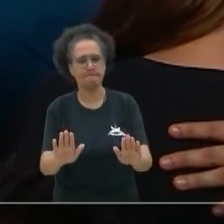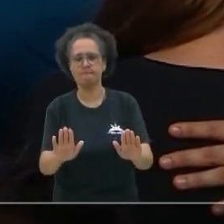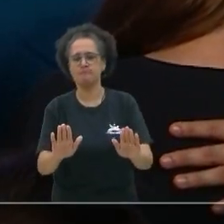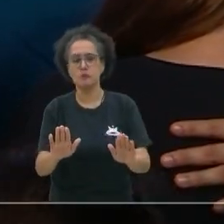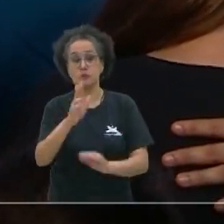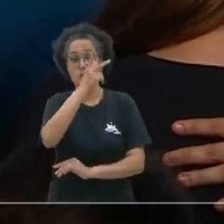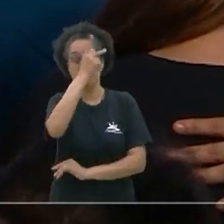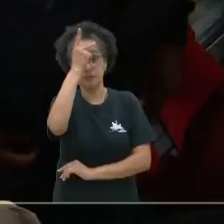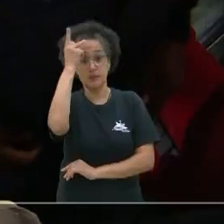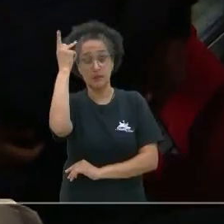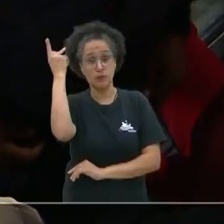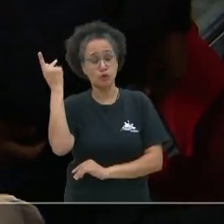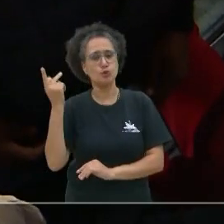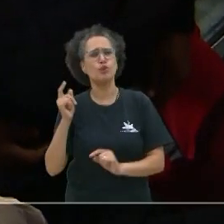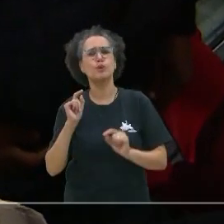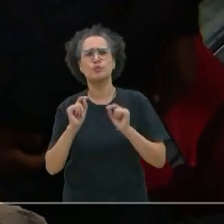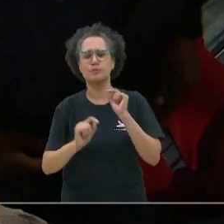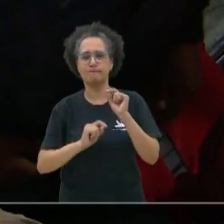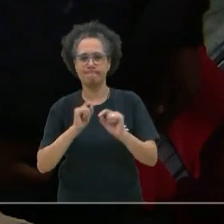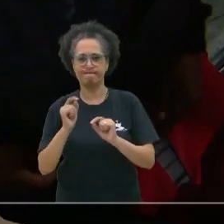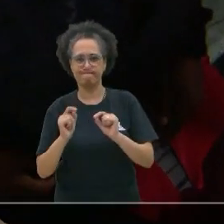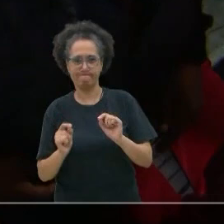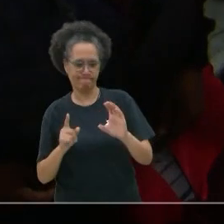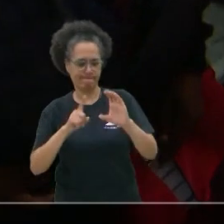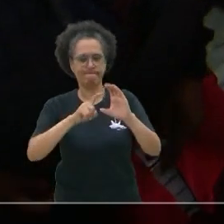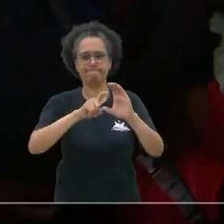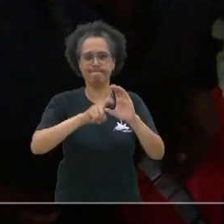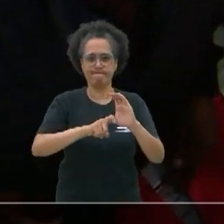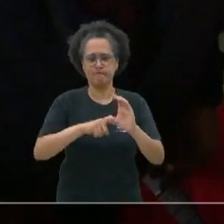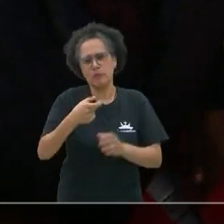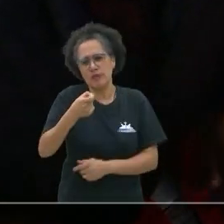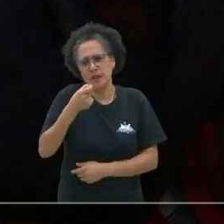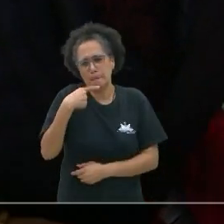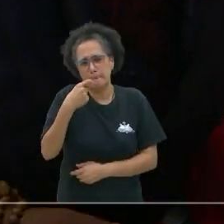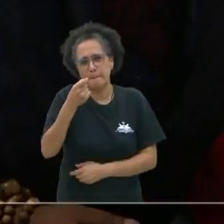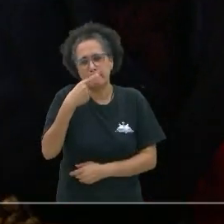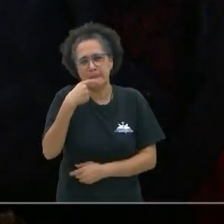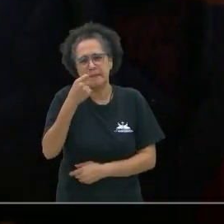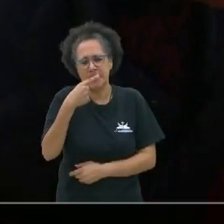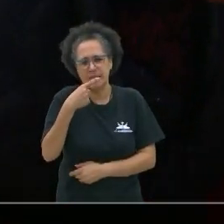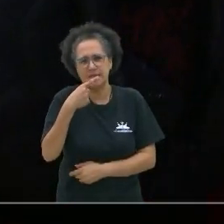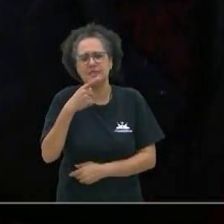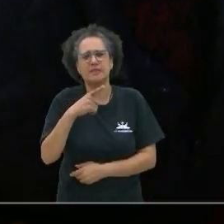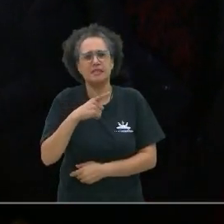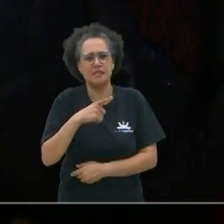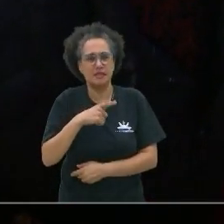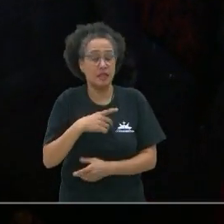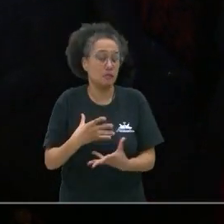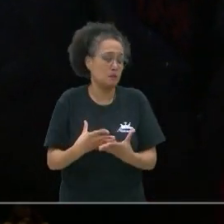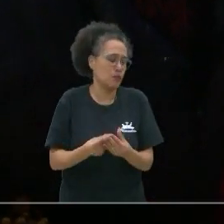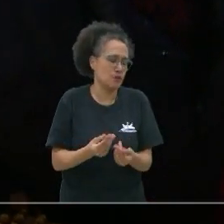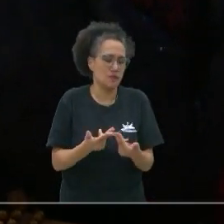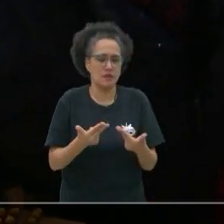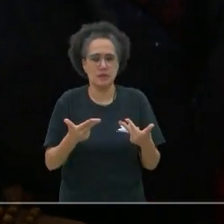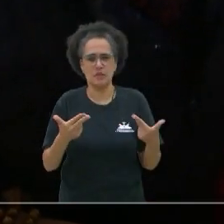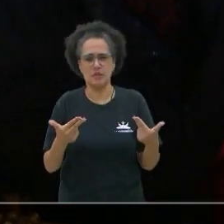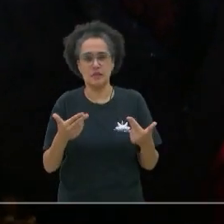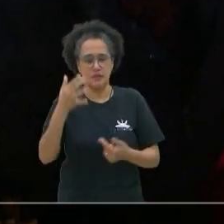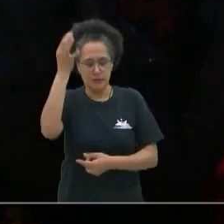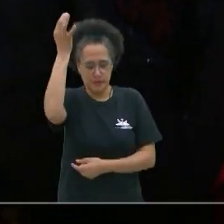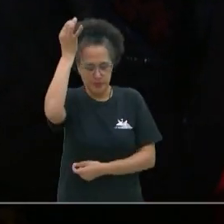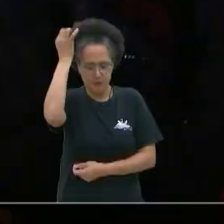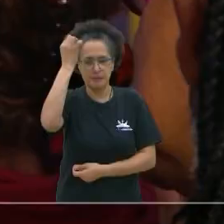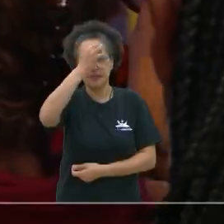Pessoas que são dependentes, dependentes dos remédios, dependentes de tantas coisas, o